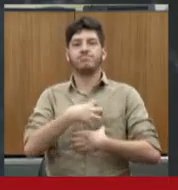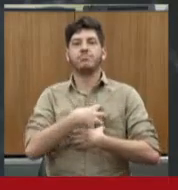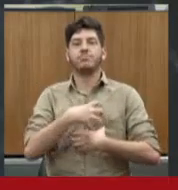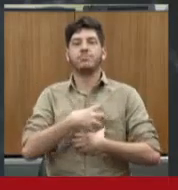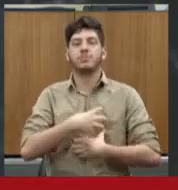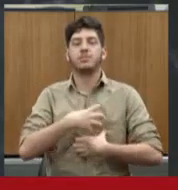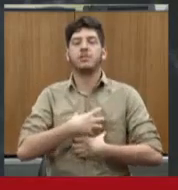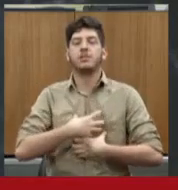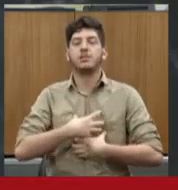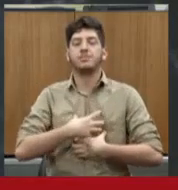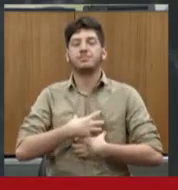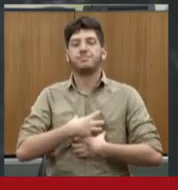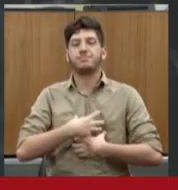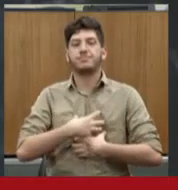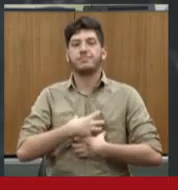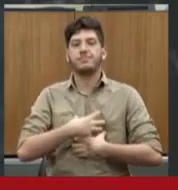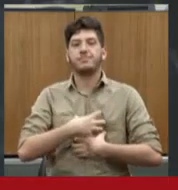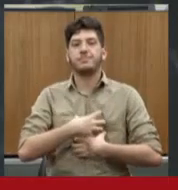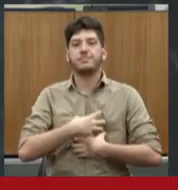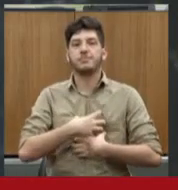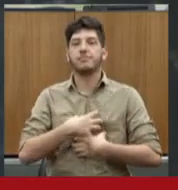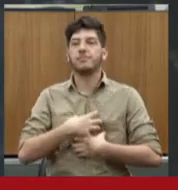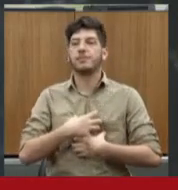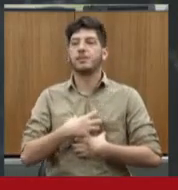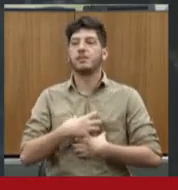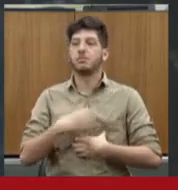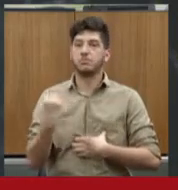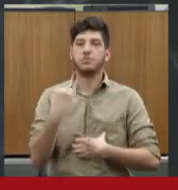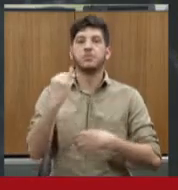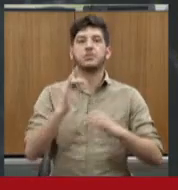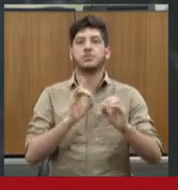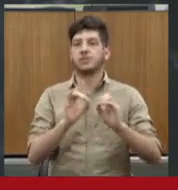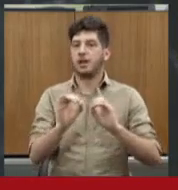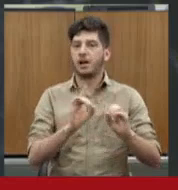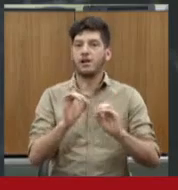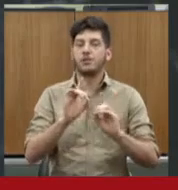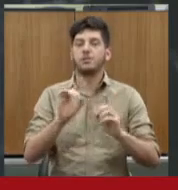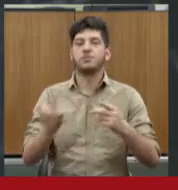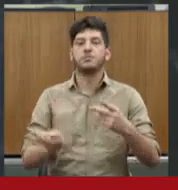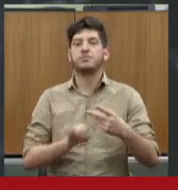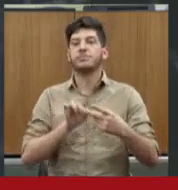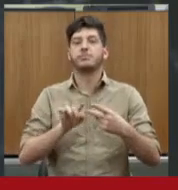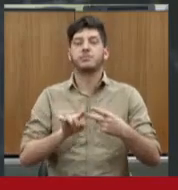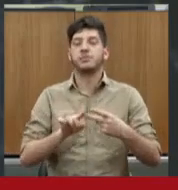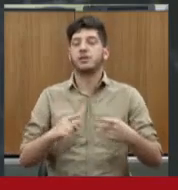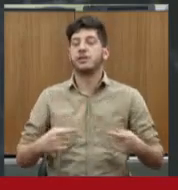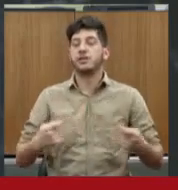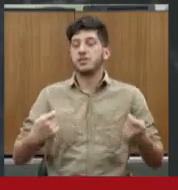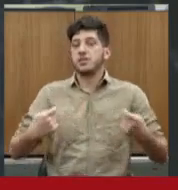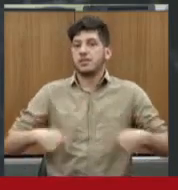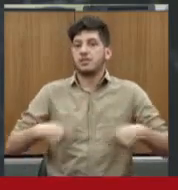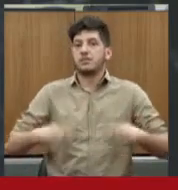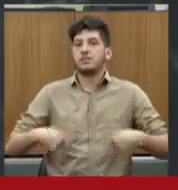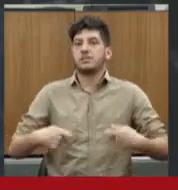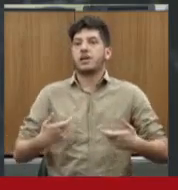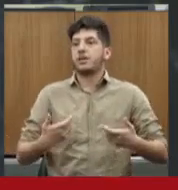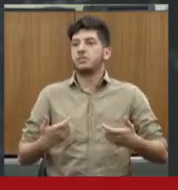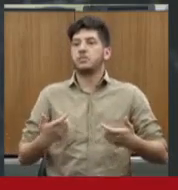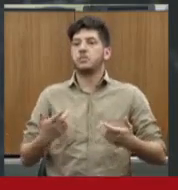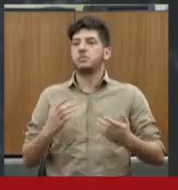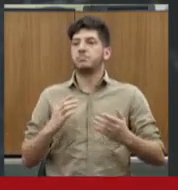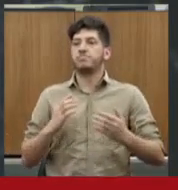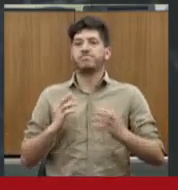senso do diálogo, o senso da necessidade das